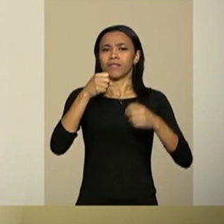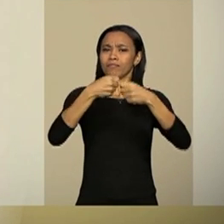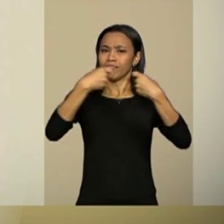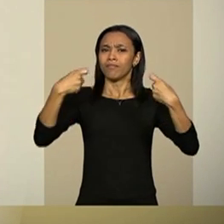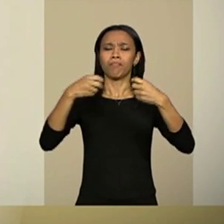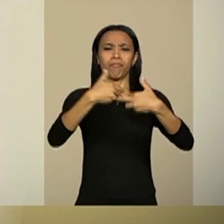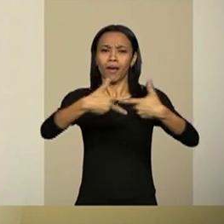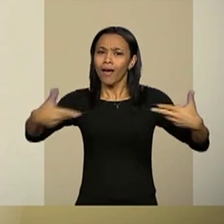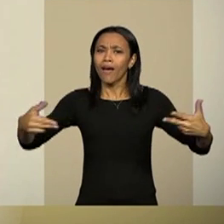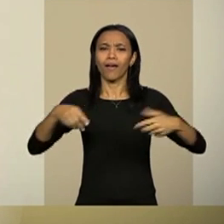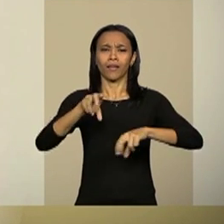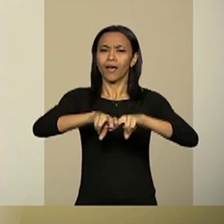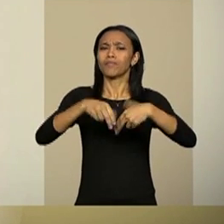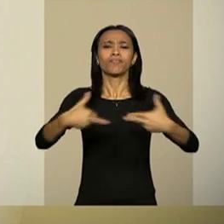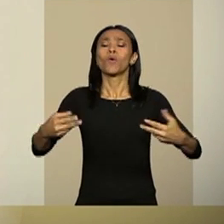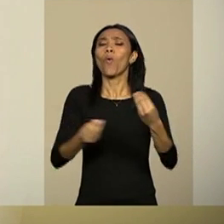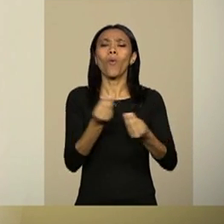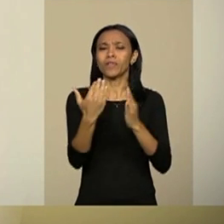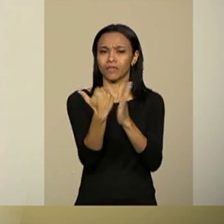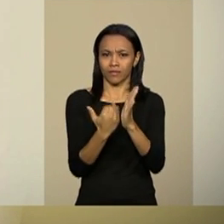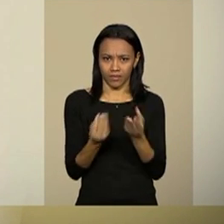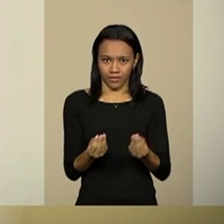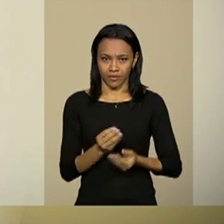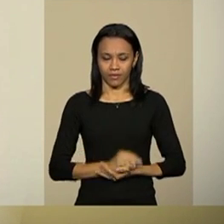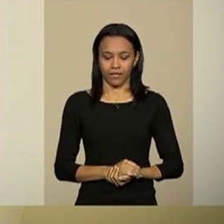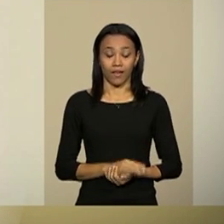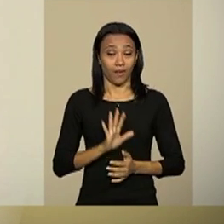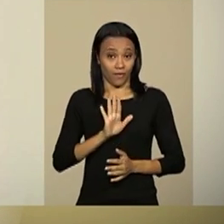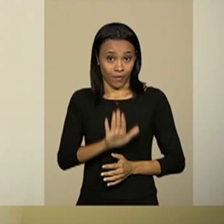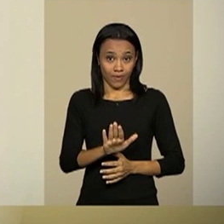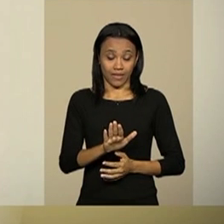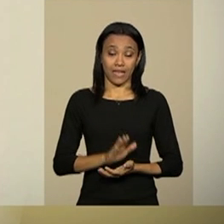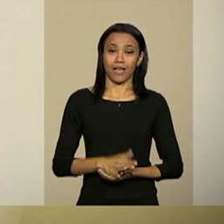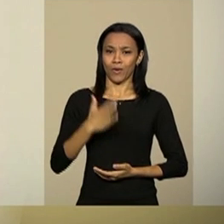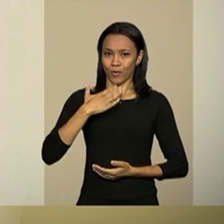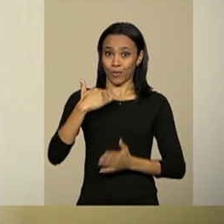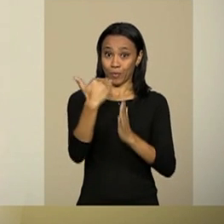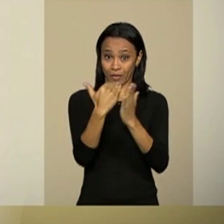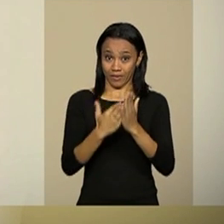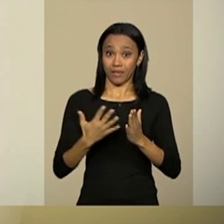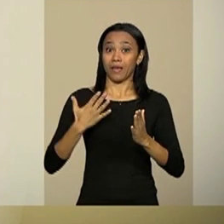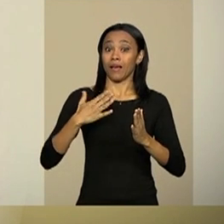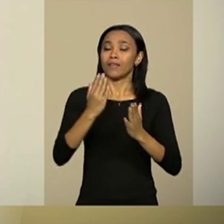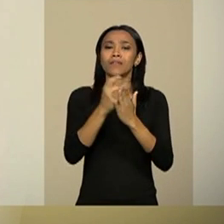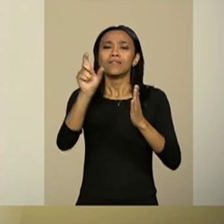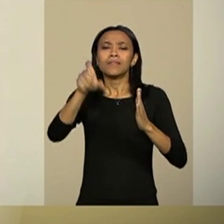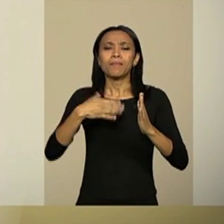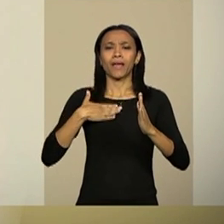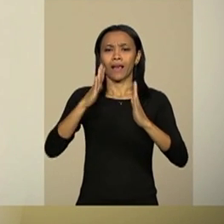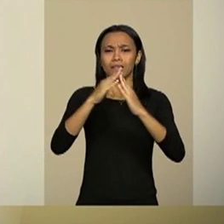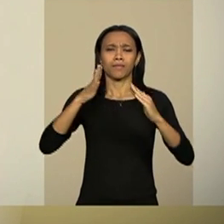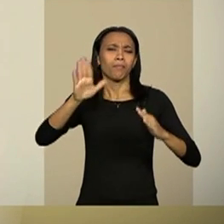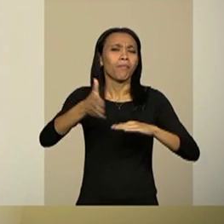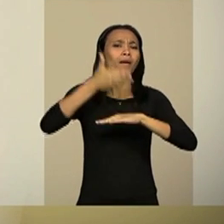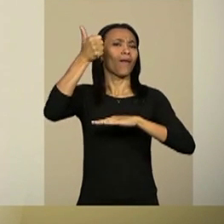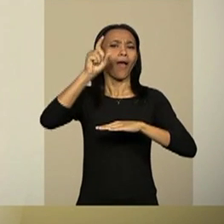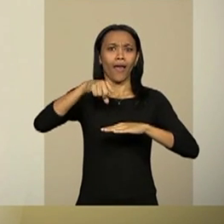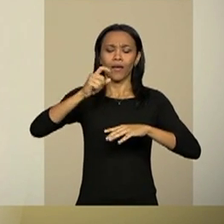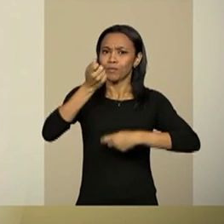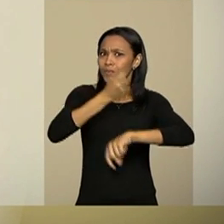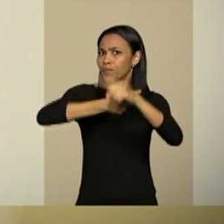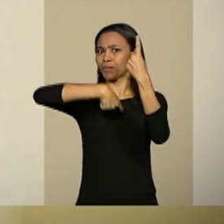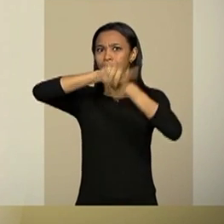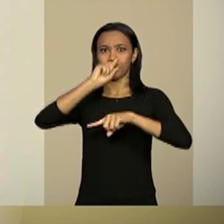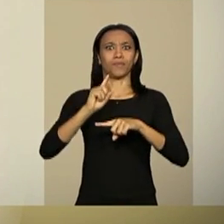a casa nova como é que nesse programa a presidenta olha luciano minha casa melhor é um grande um enorme sucesso